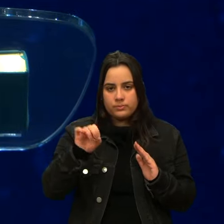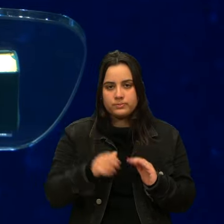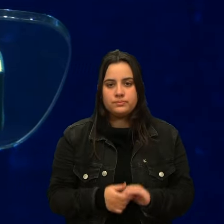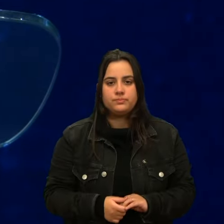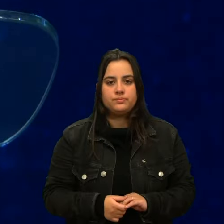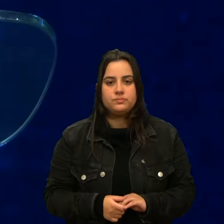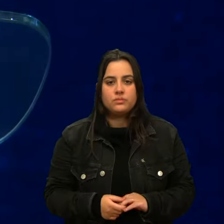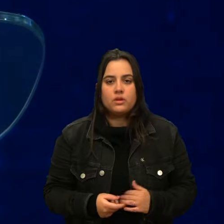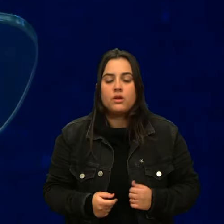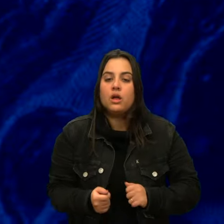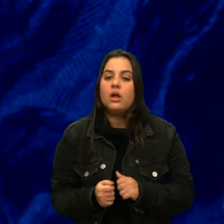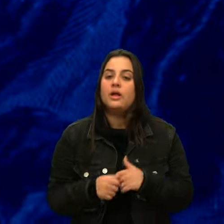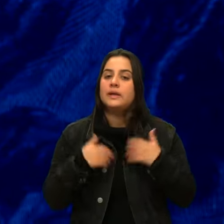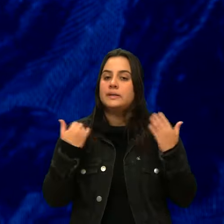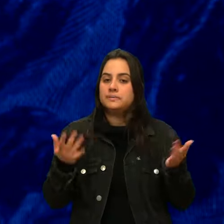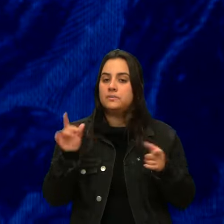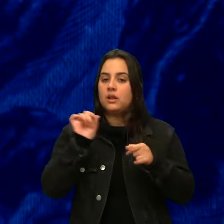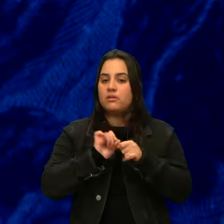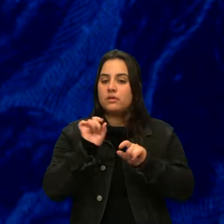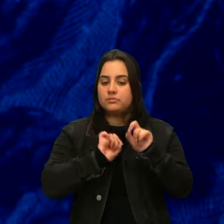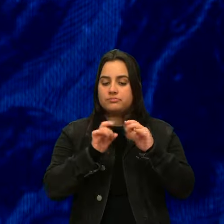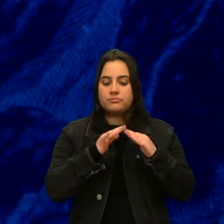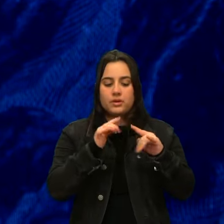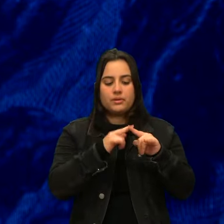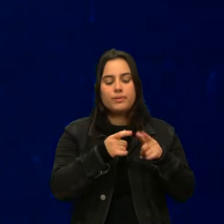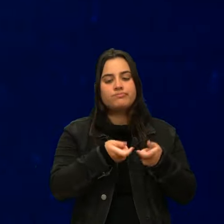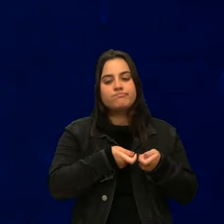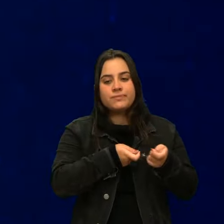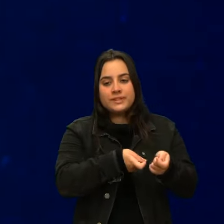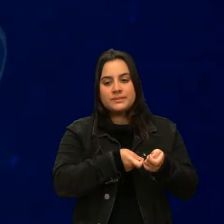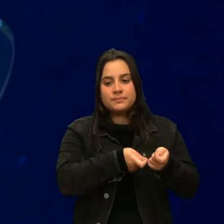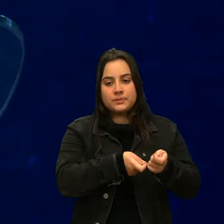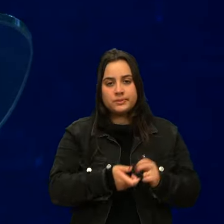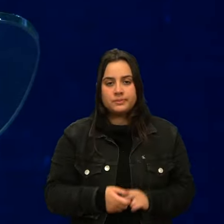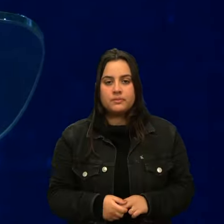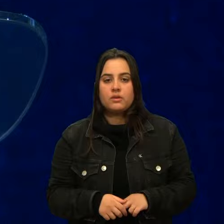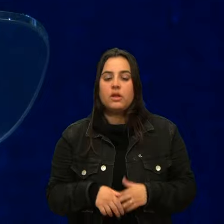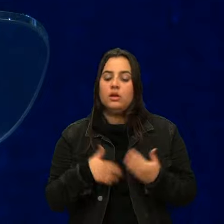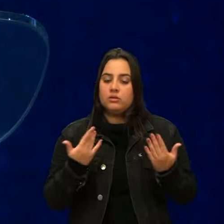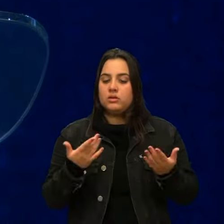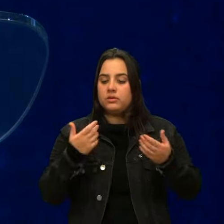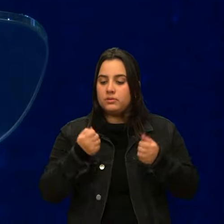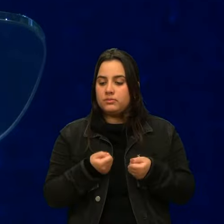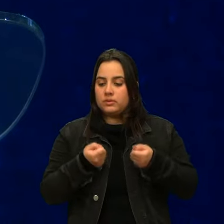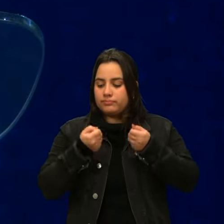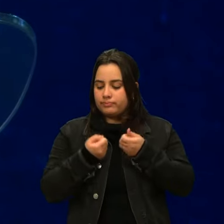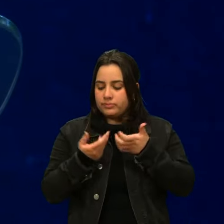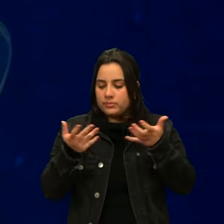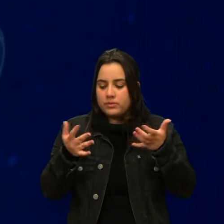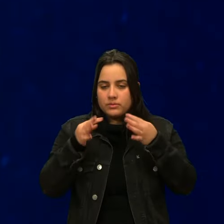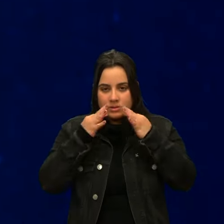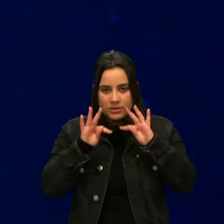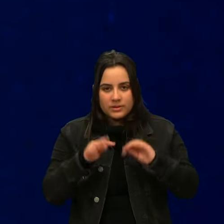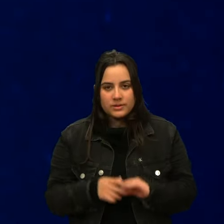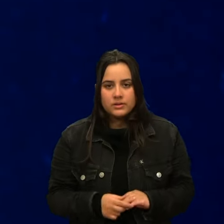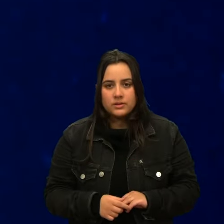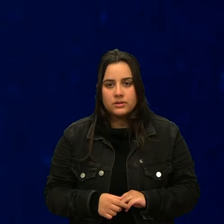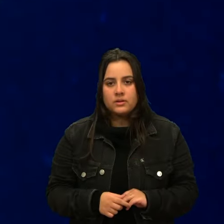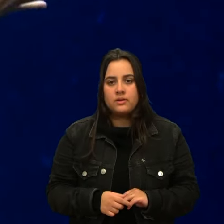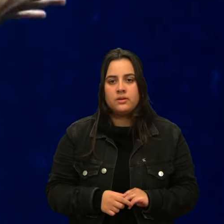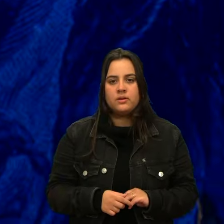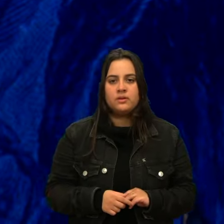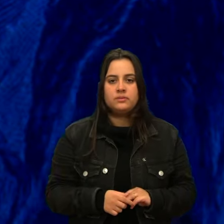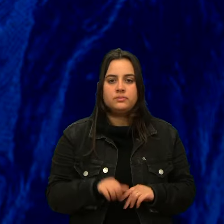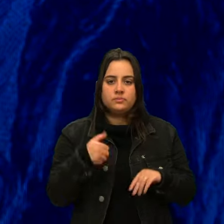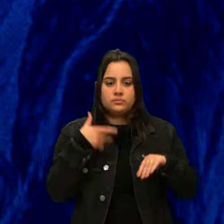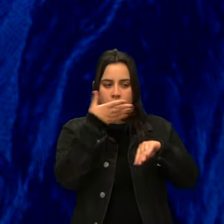lá ela faz parte de uma igreja perseguida. E ela estava contando o testemunho dela. Ela contou, ela